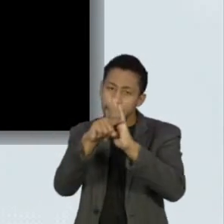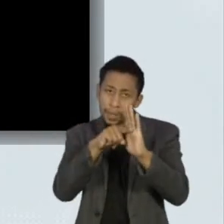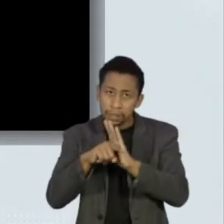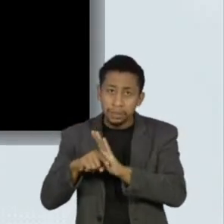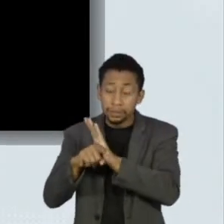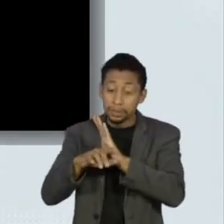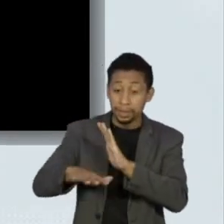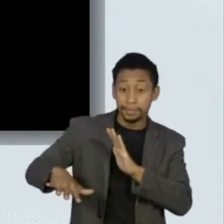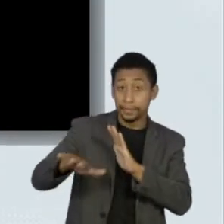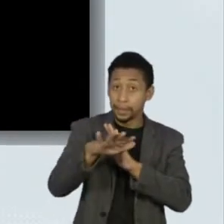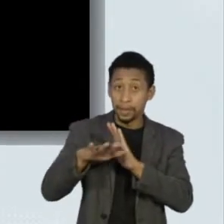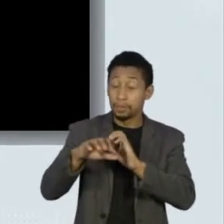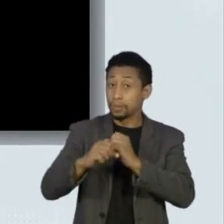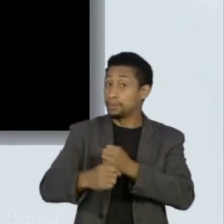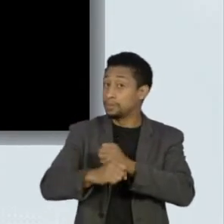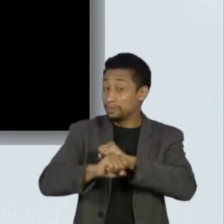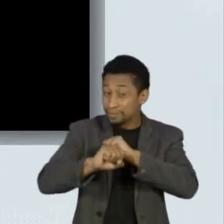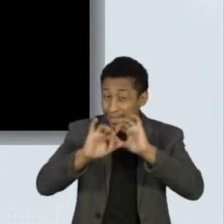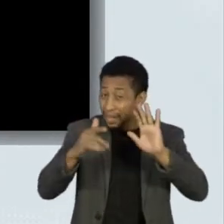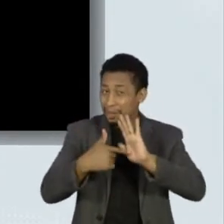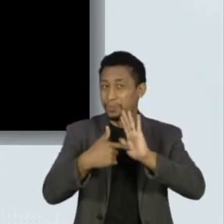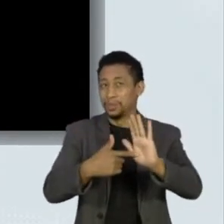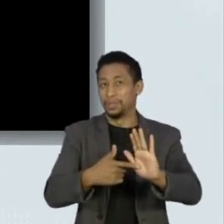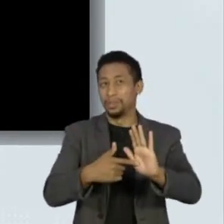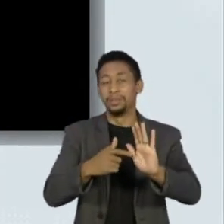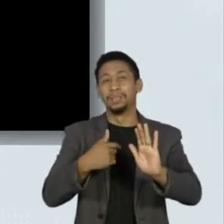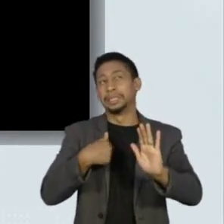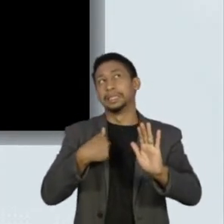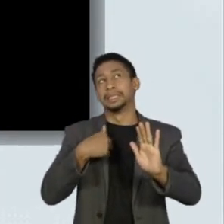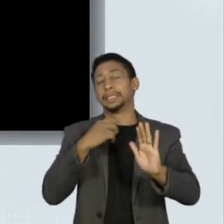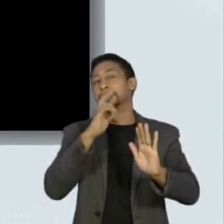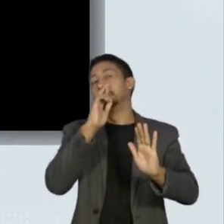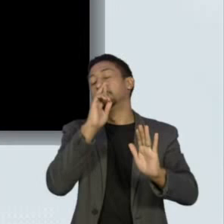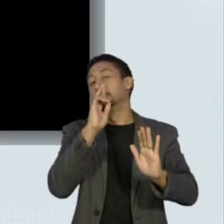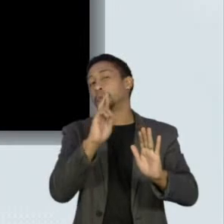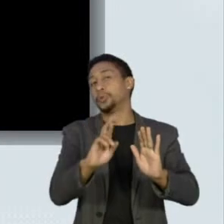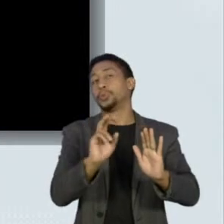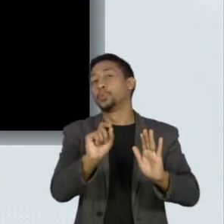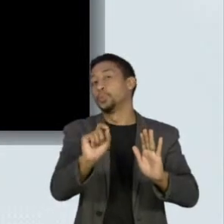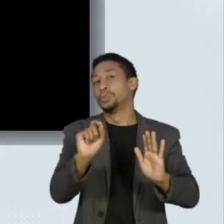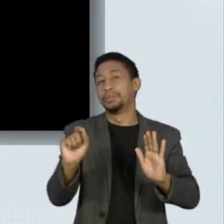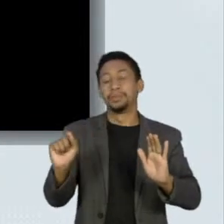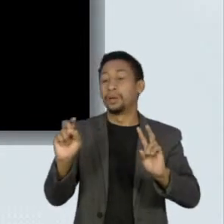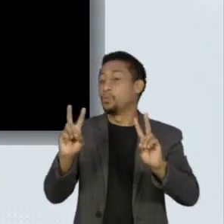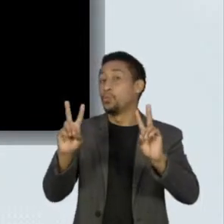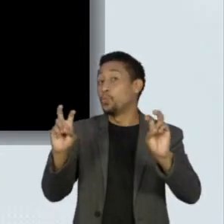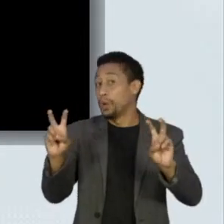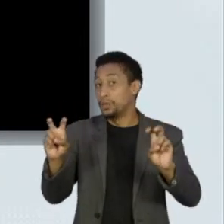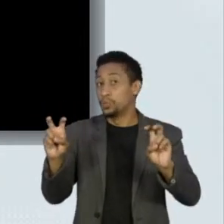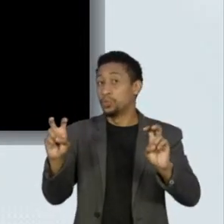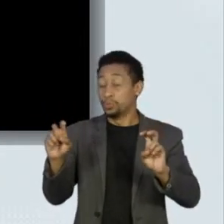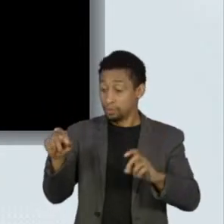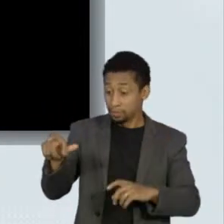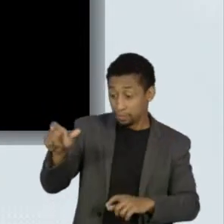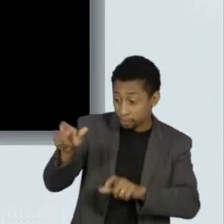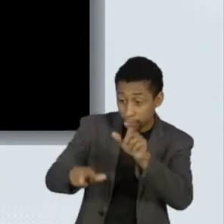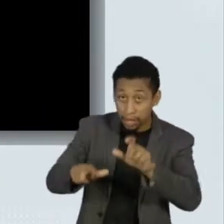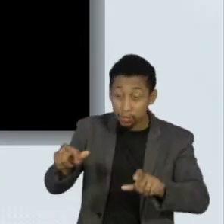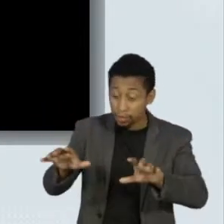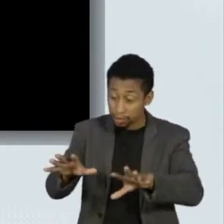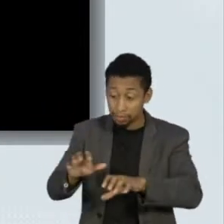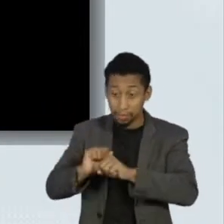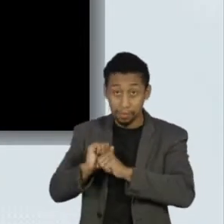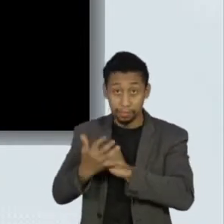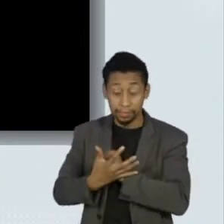da transparência, que nós não podemos responder nada em relação a casos assintomáticos. Não